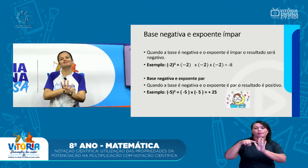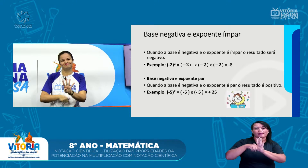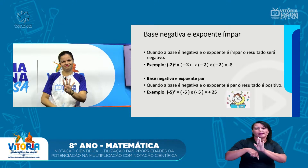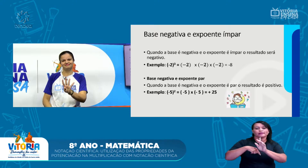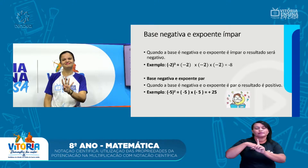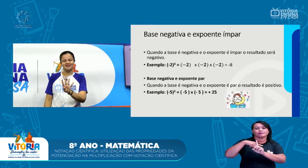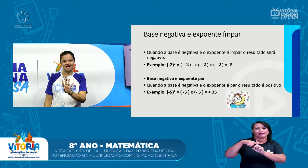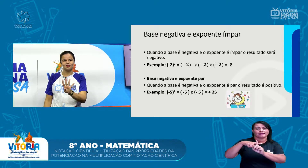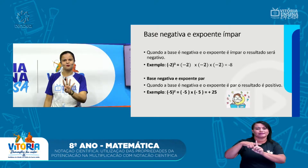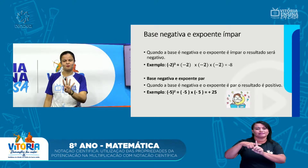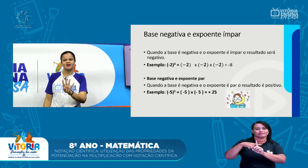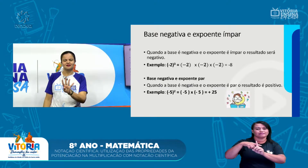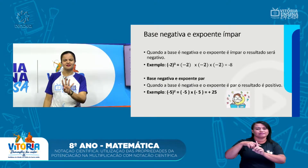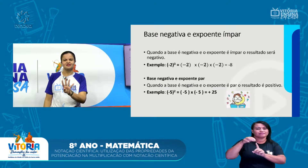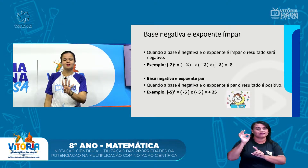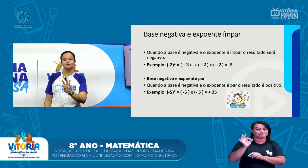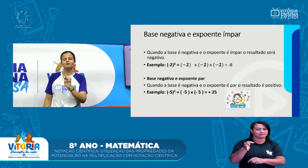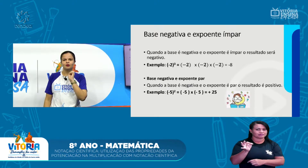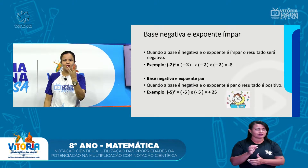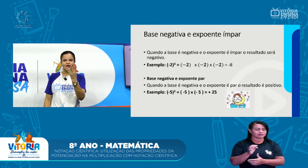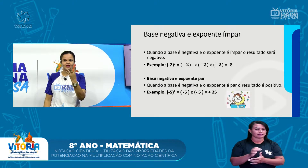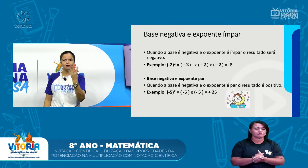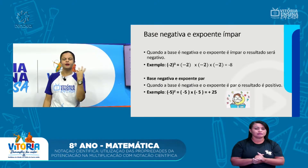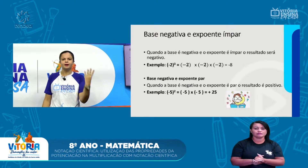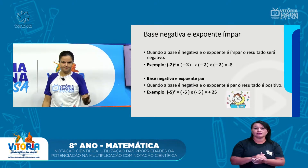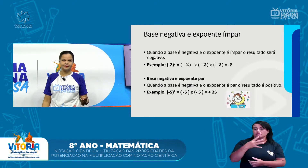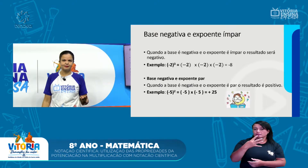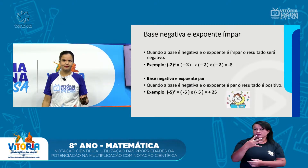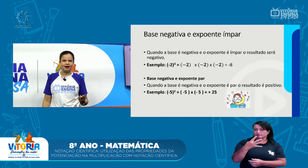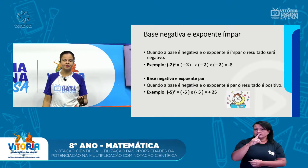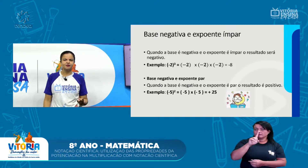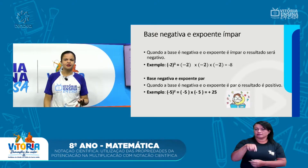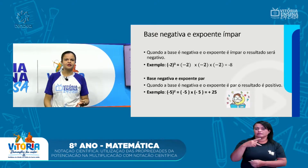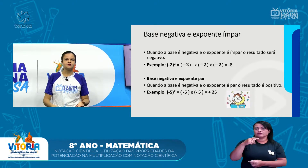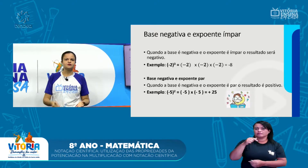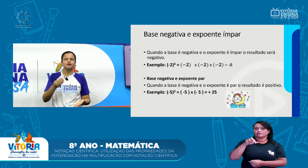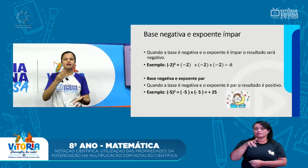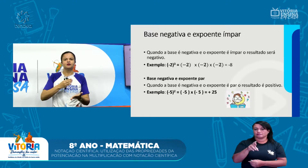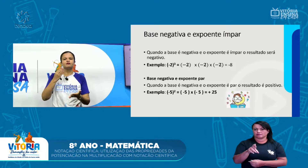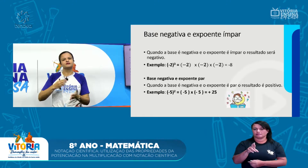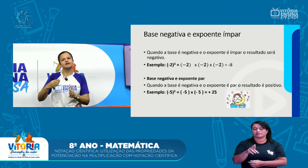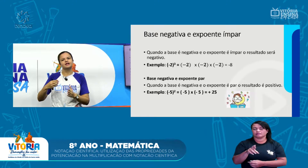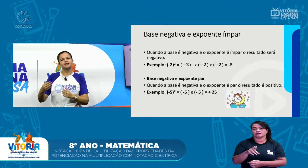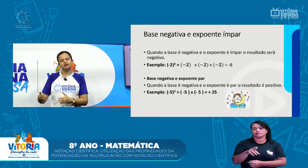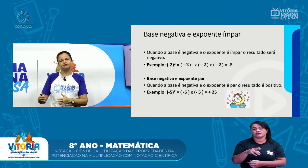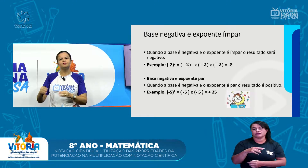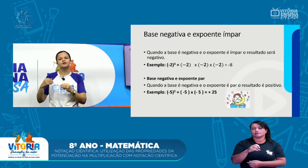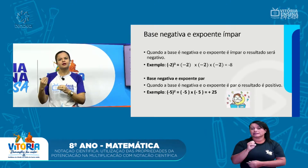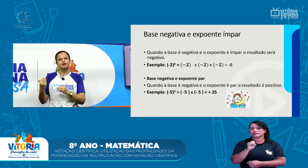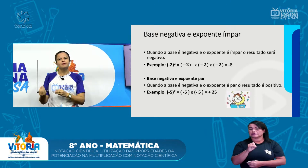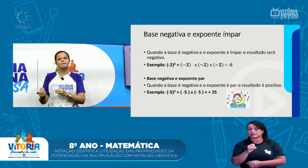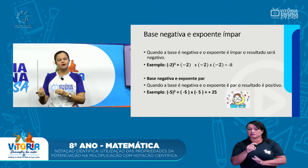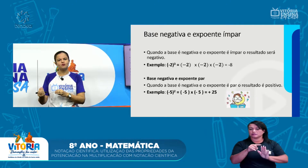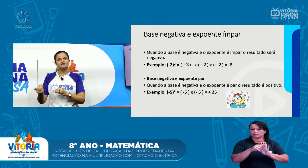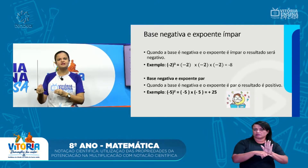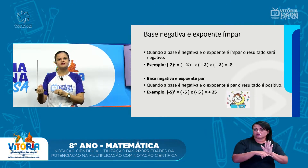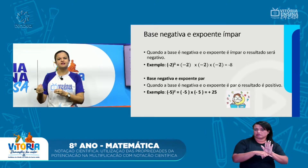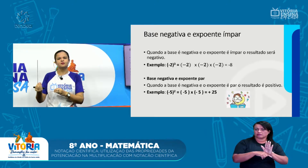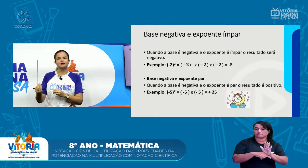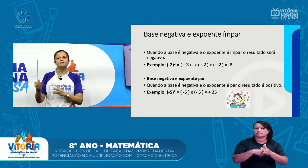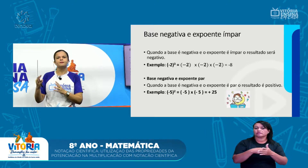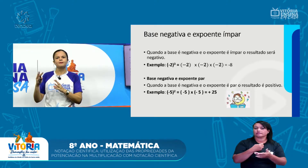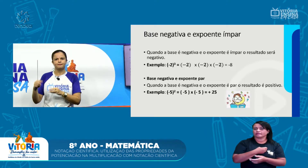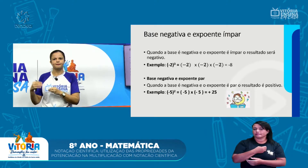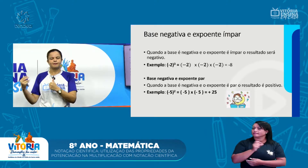menos, mais. Tá certo? 4 é o quê? Par. Não é isso? Então, ele fosse negativo, mesmo assim, ele